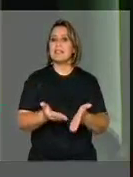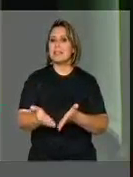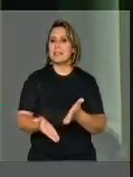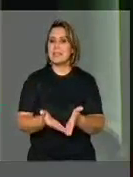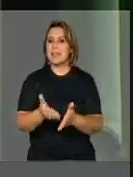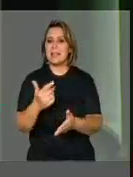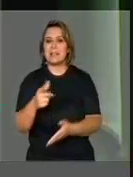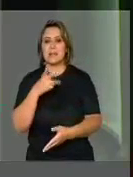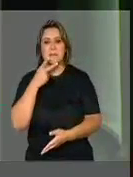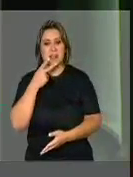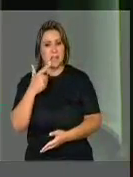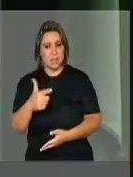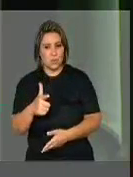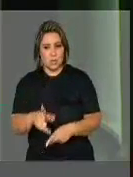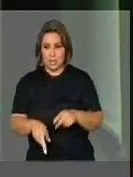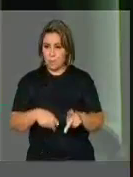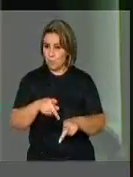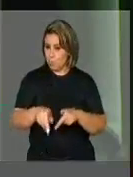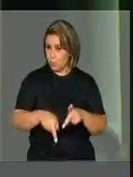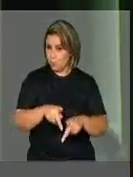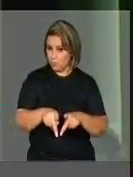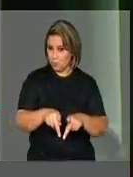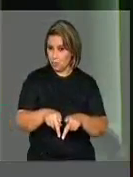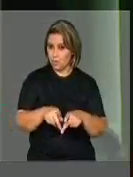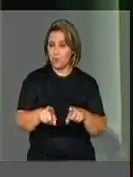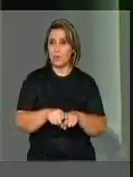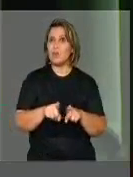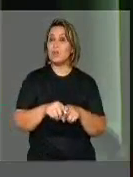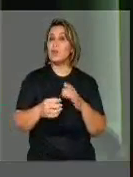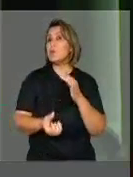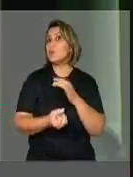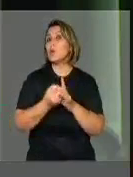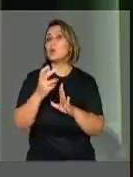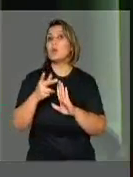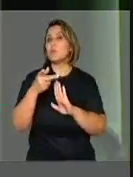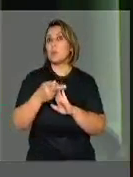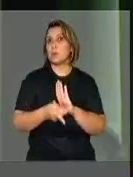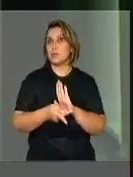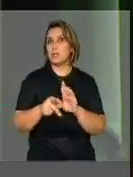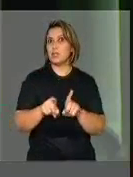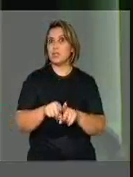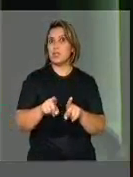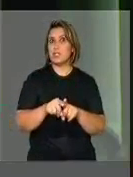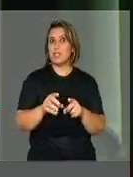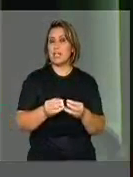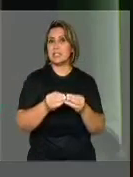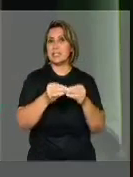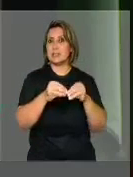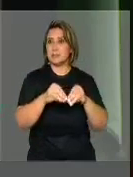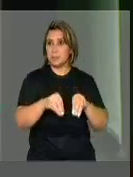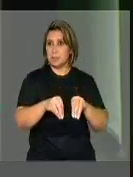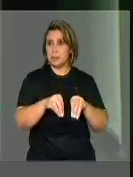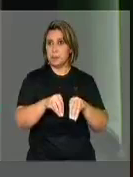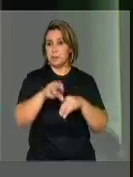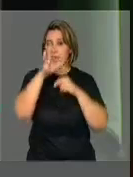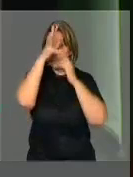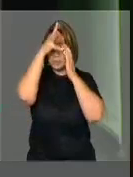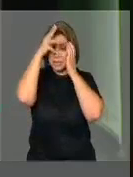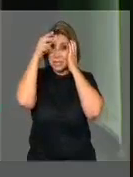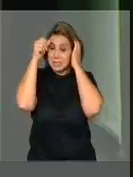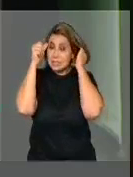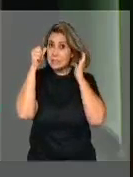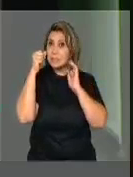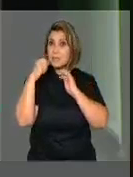região sem povo, que serviu para grandes projetos destrutivos na Amazônia, particularmente no